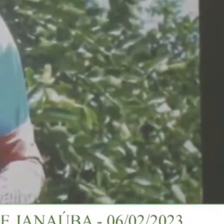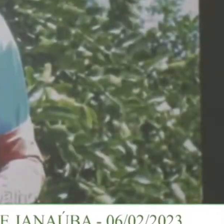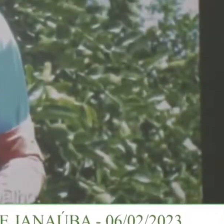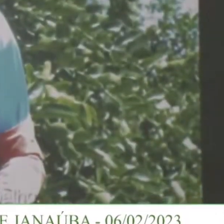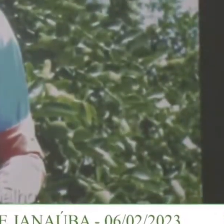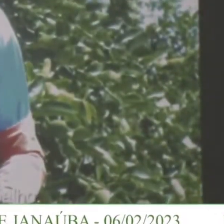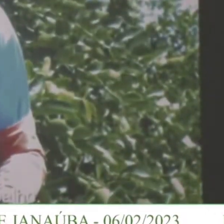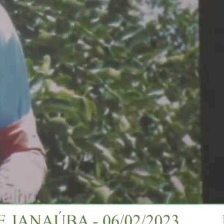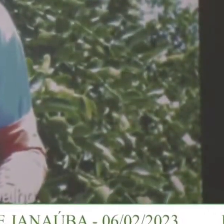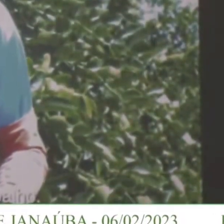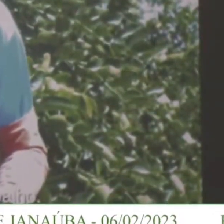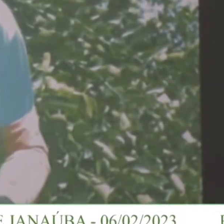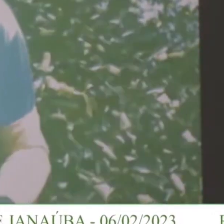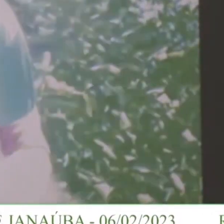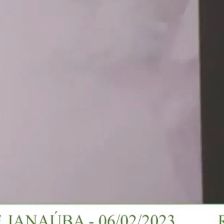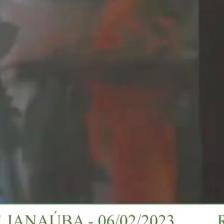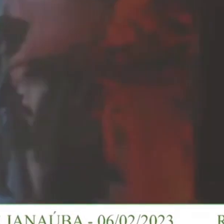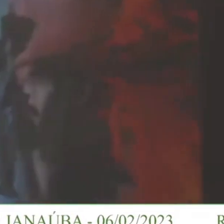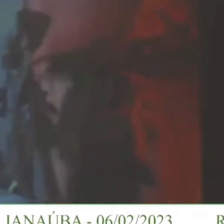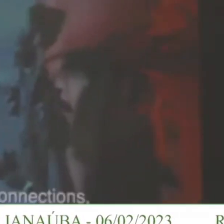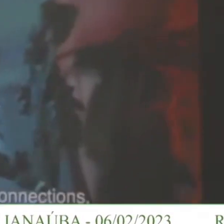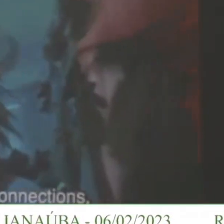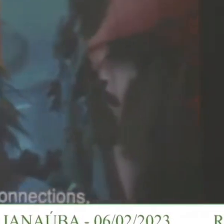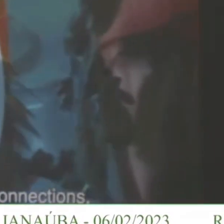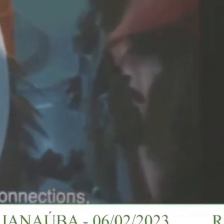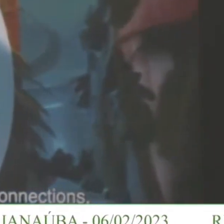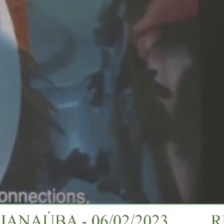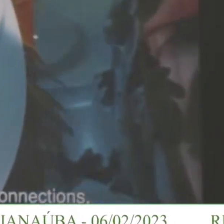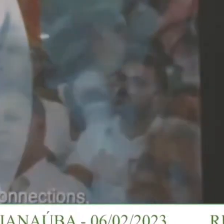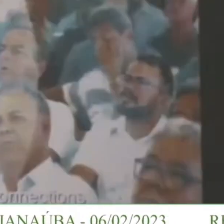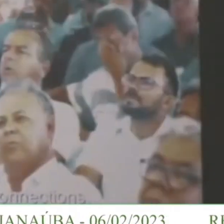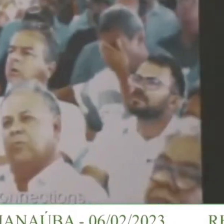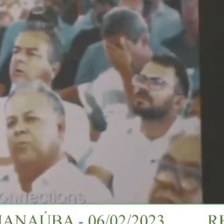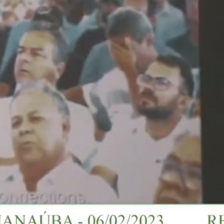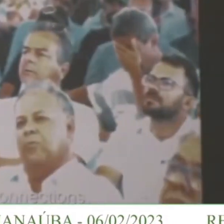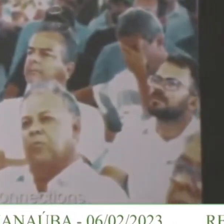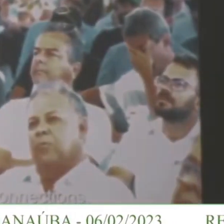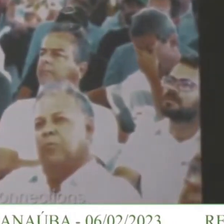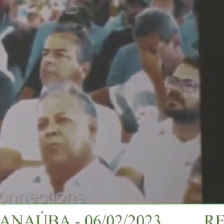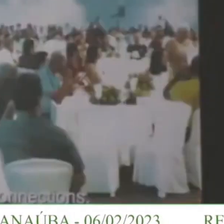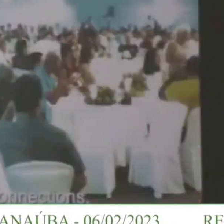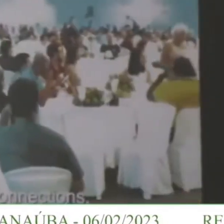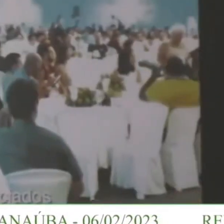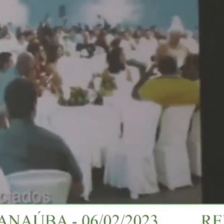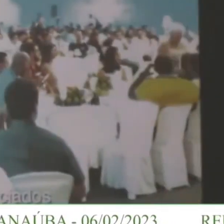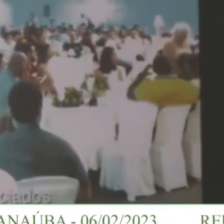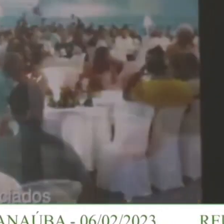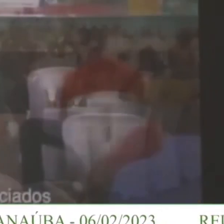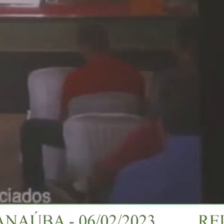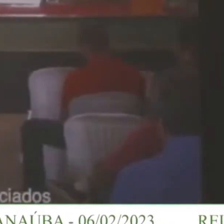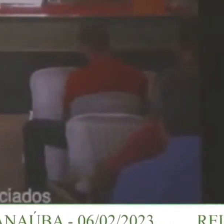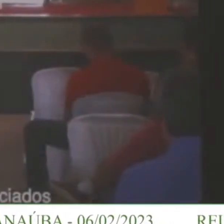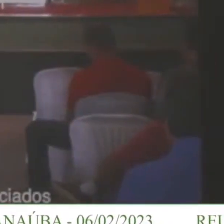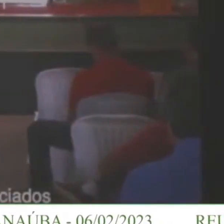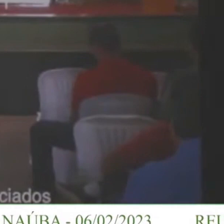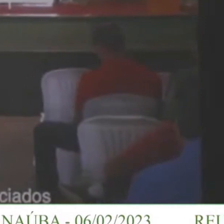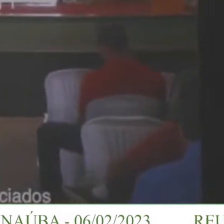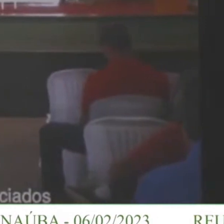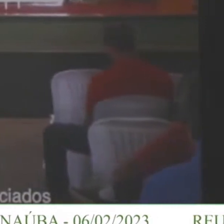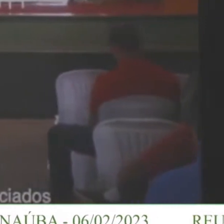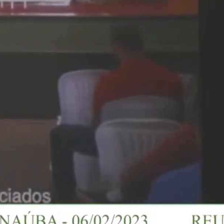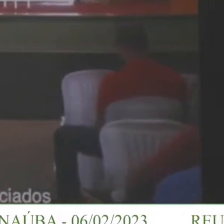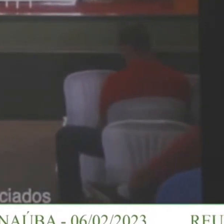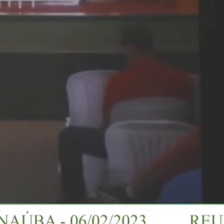80 mil postos de trabalho. Através do grande evento anual Fruit Connections, a Abanorte aproxima os